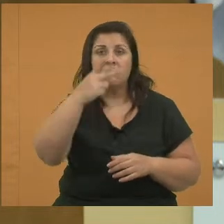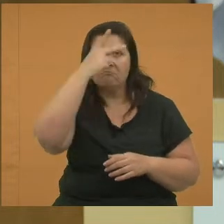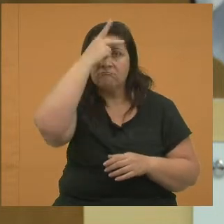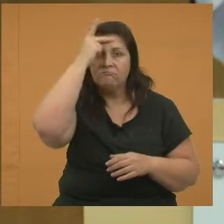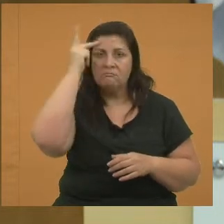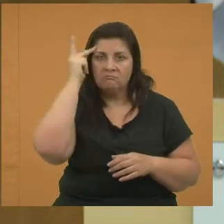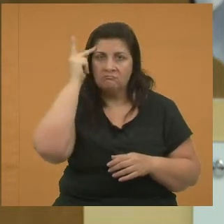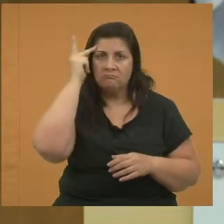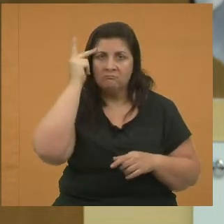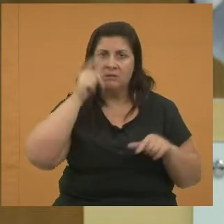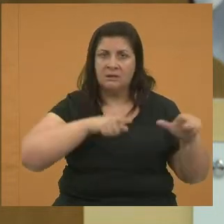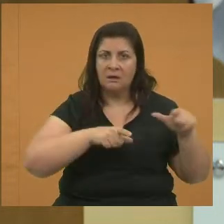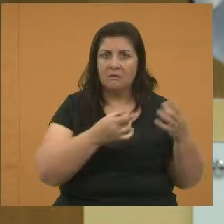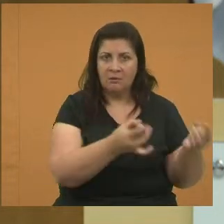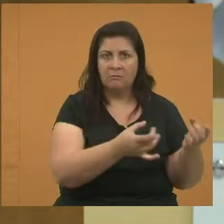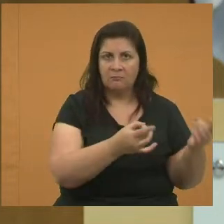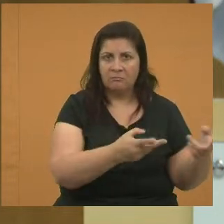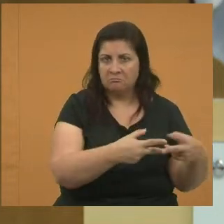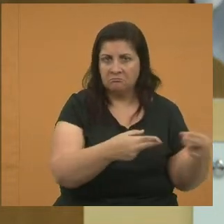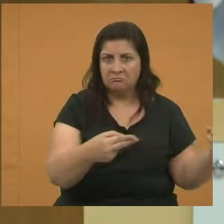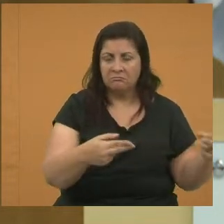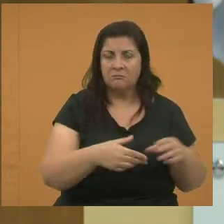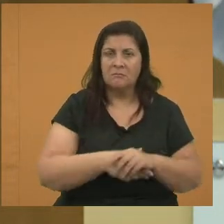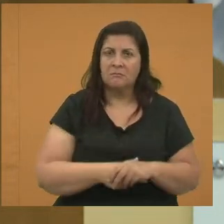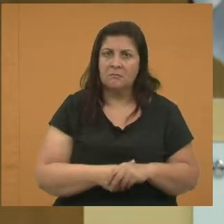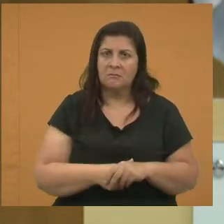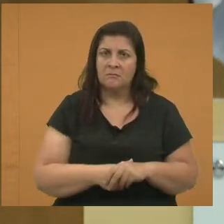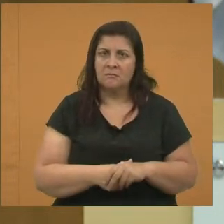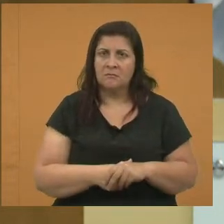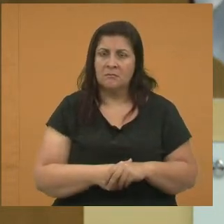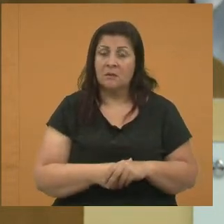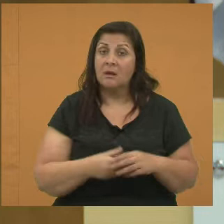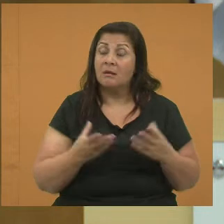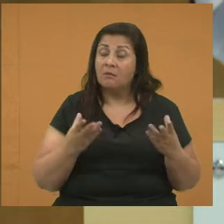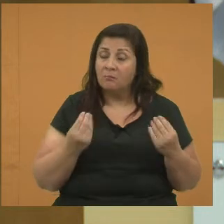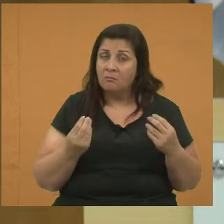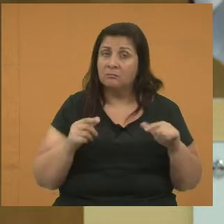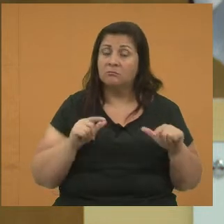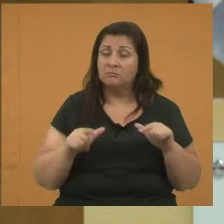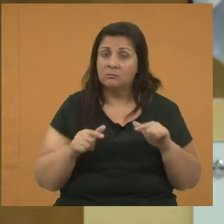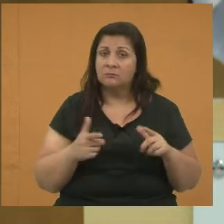no Brasil. Isso são empregos